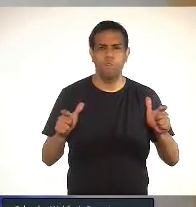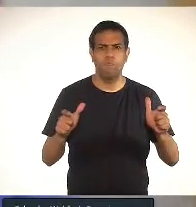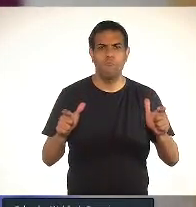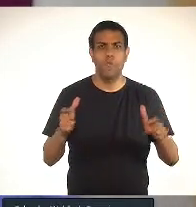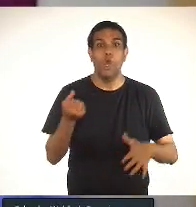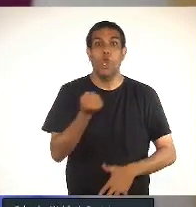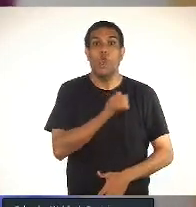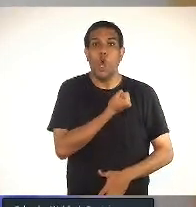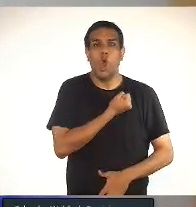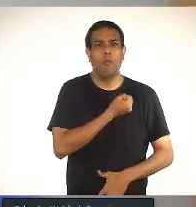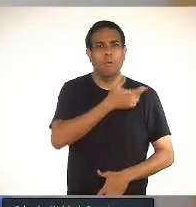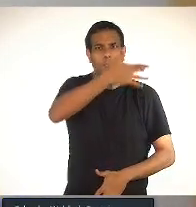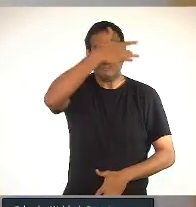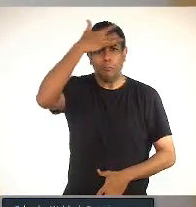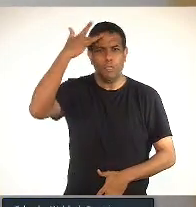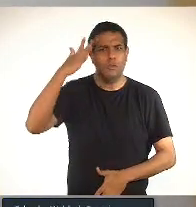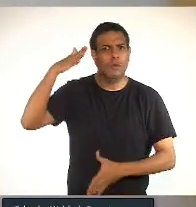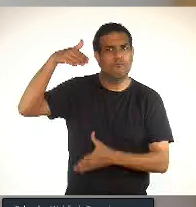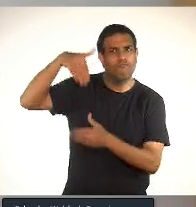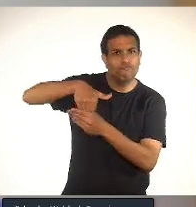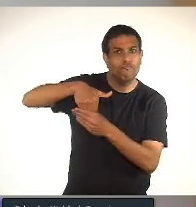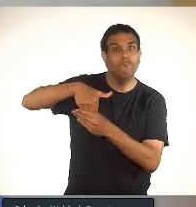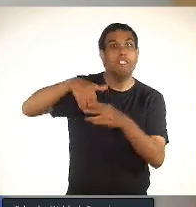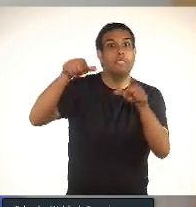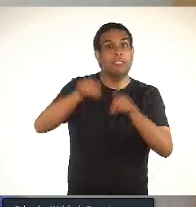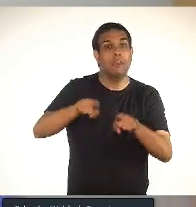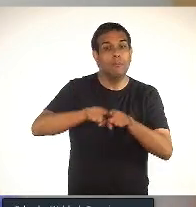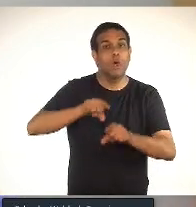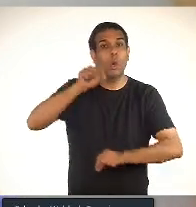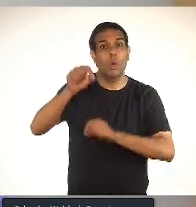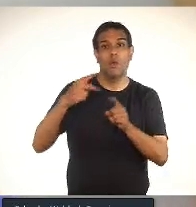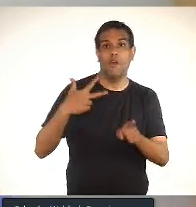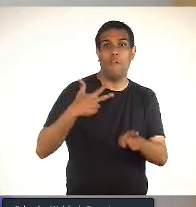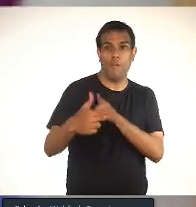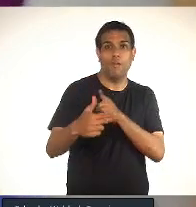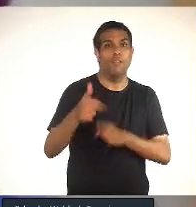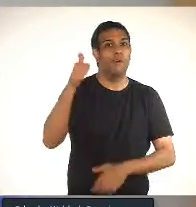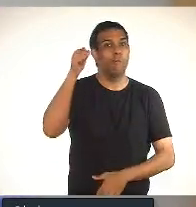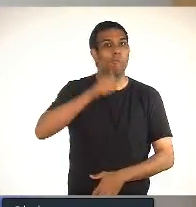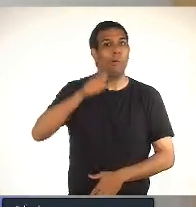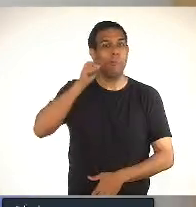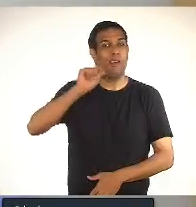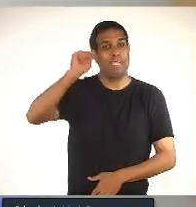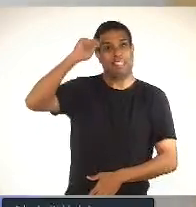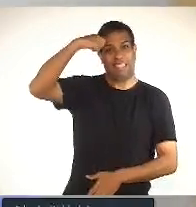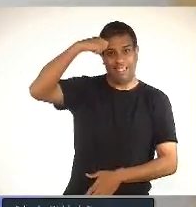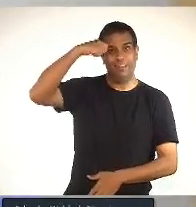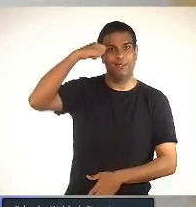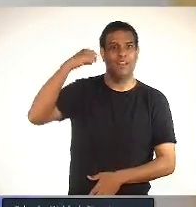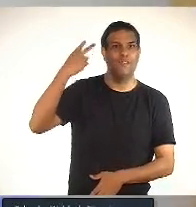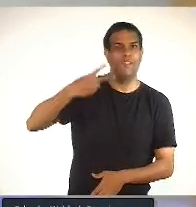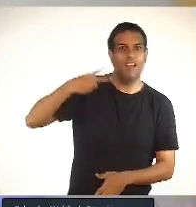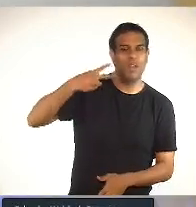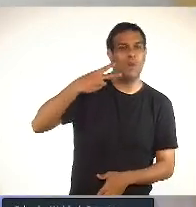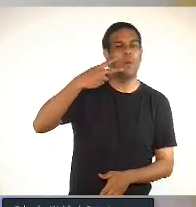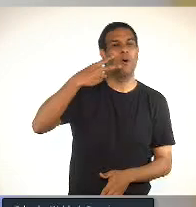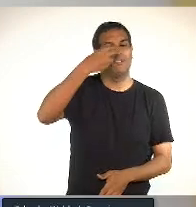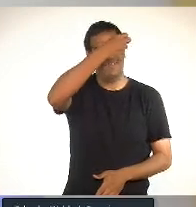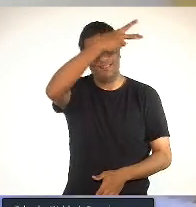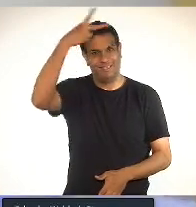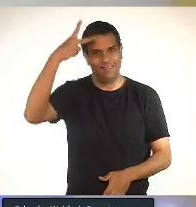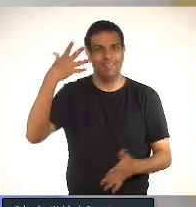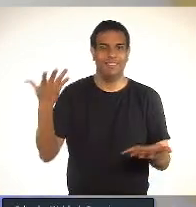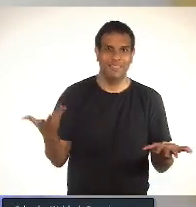de candidaturas, mas o número de eleitos e eleitas nas eleições de 2020, negros e negras, embora